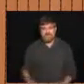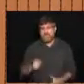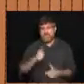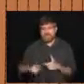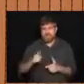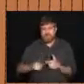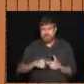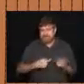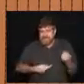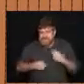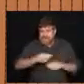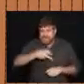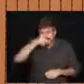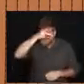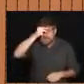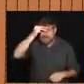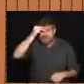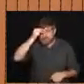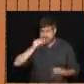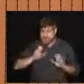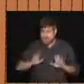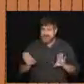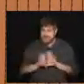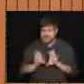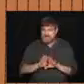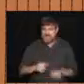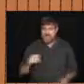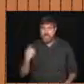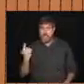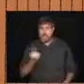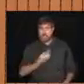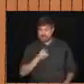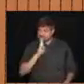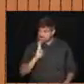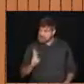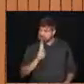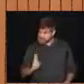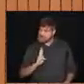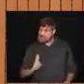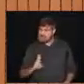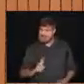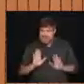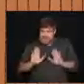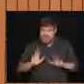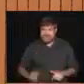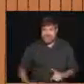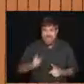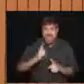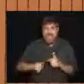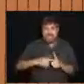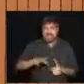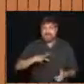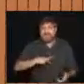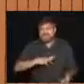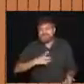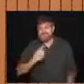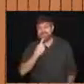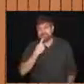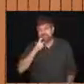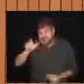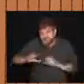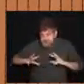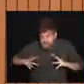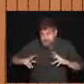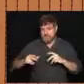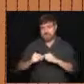governo, ele é principalmente do governo, por isso aqui nós estamos dando respostas, mas ele é um problema da cidade. E aí eu vou